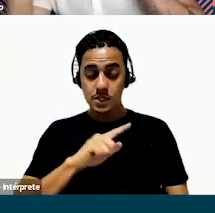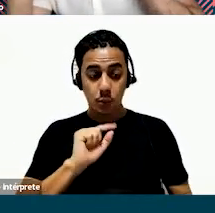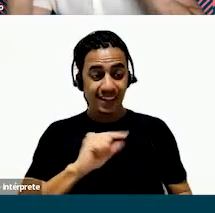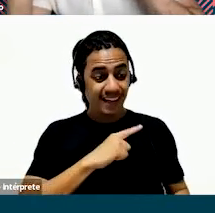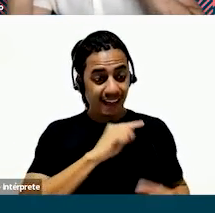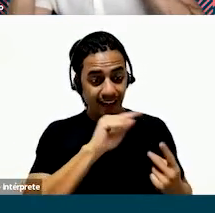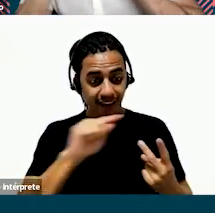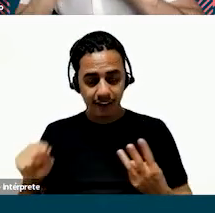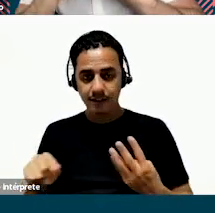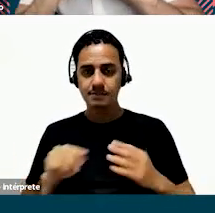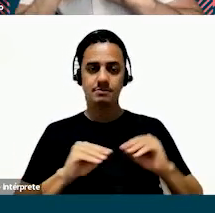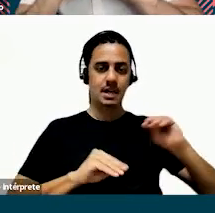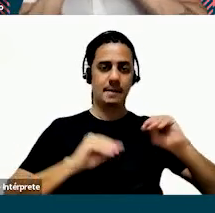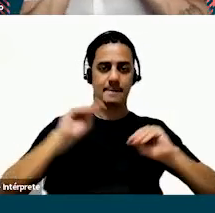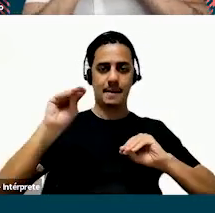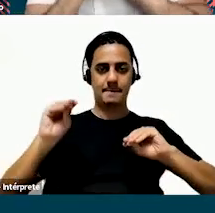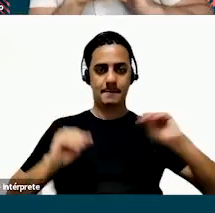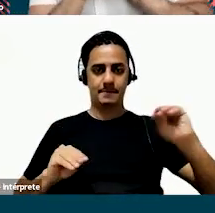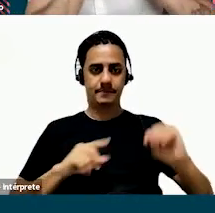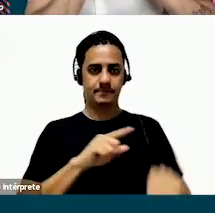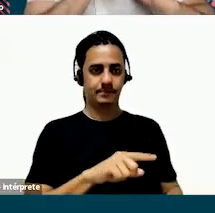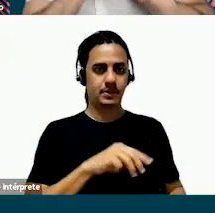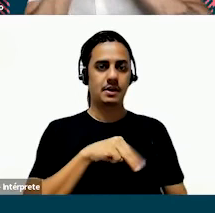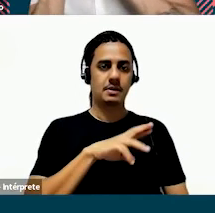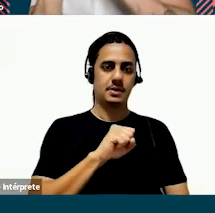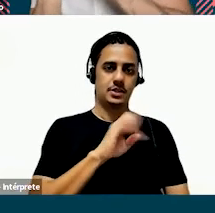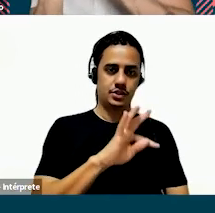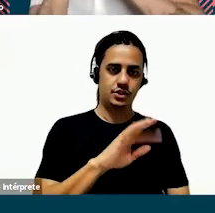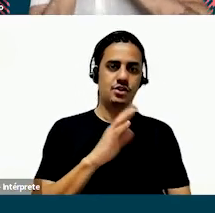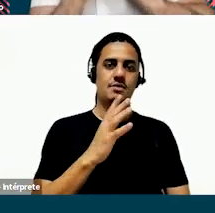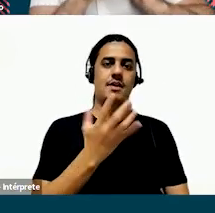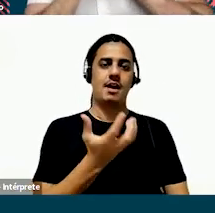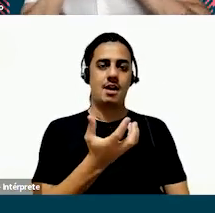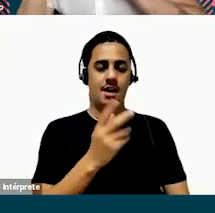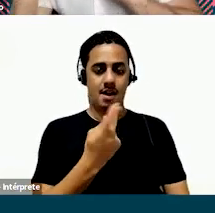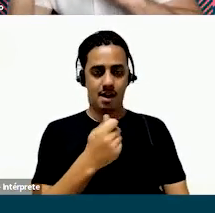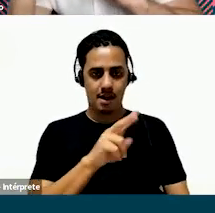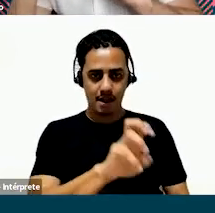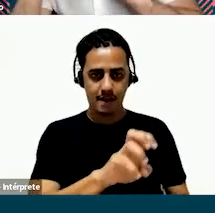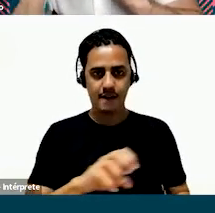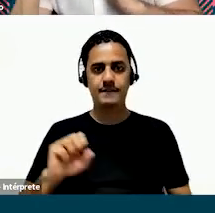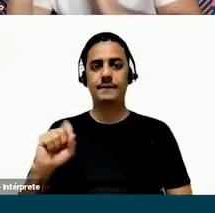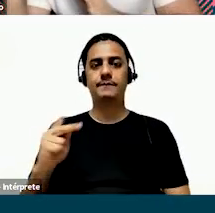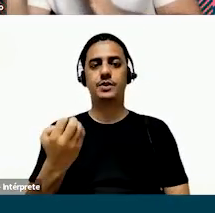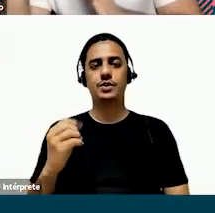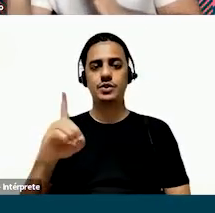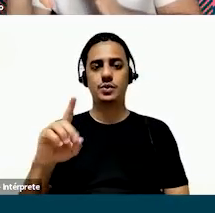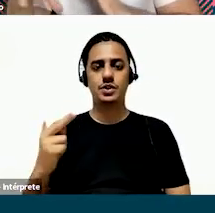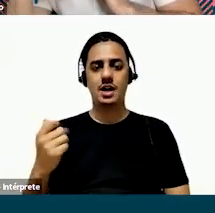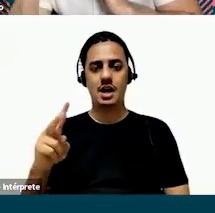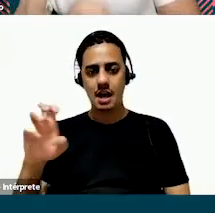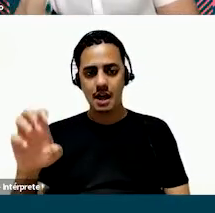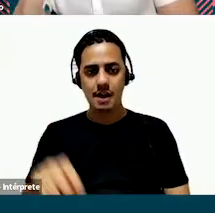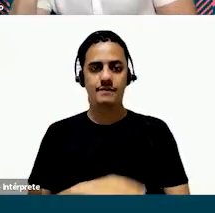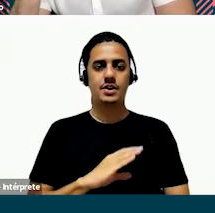pegar tudo o que tinha e colocar umas caixinhas do must have, should have, could have, e o won't have a gente praticamente não